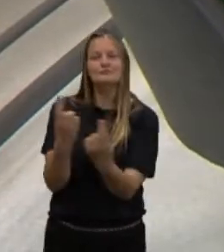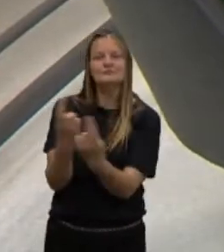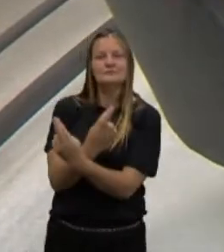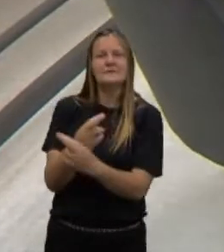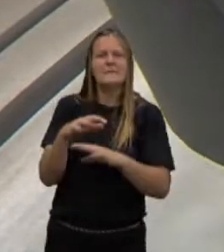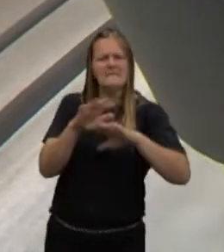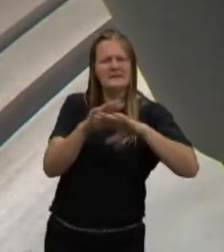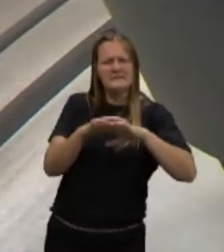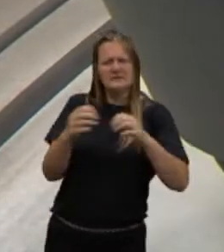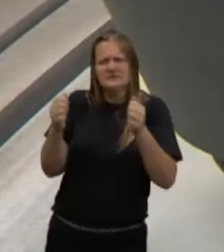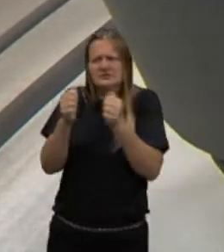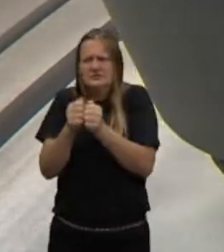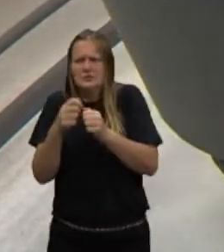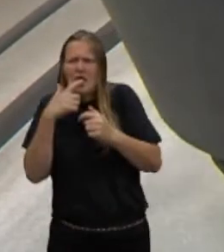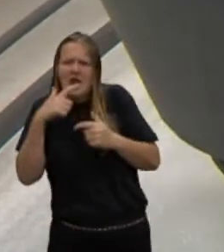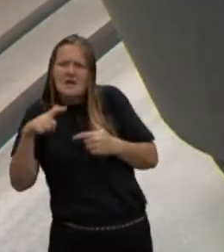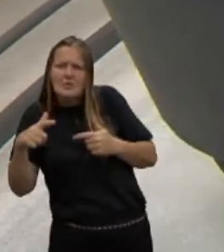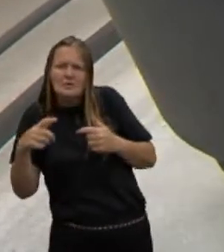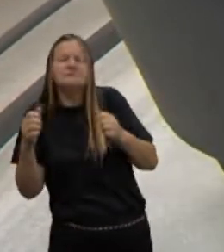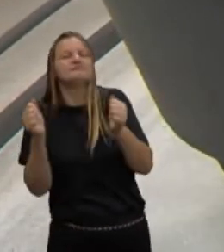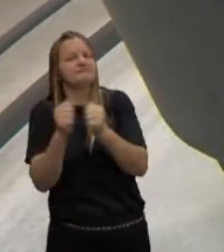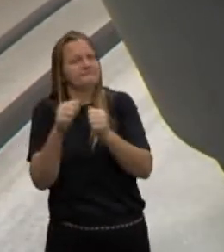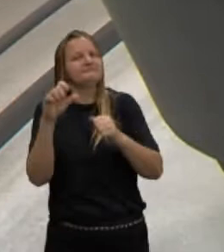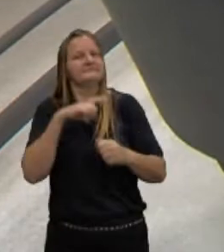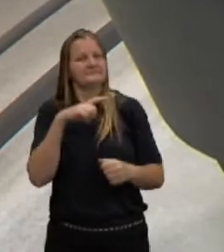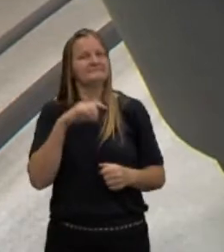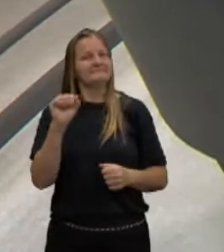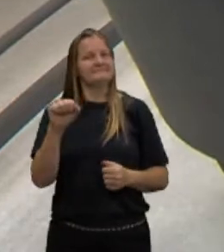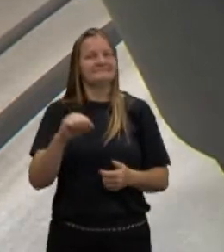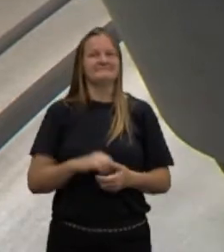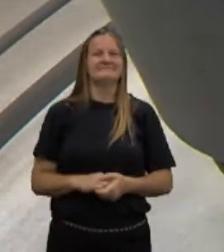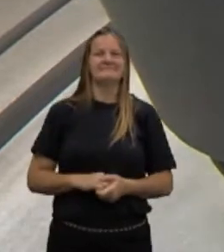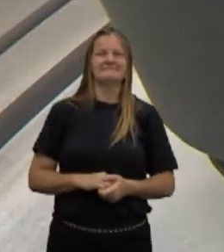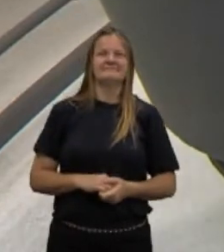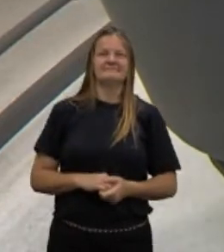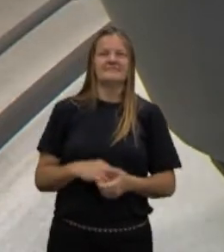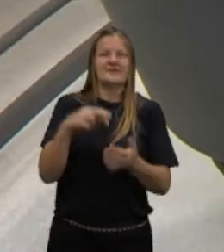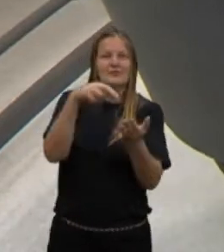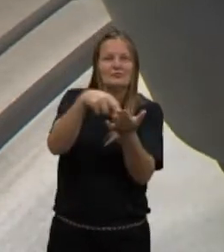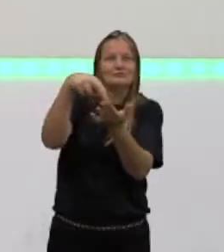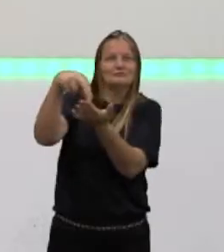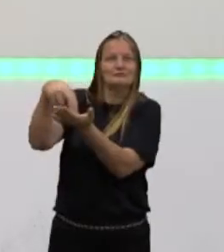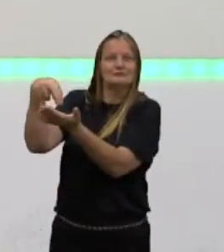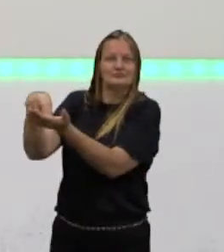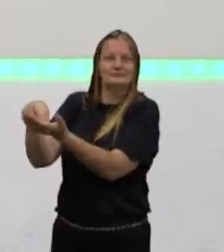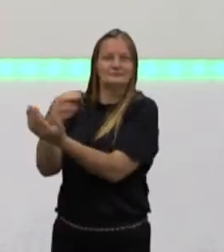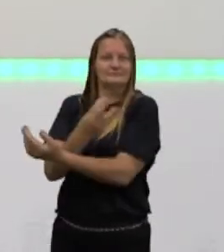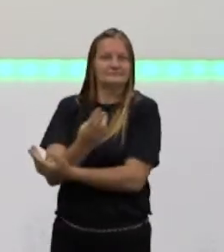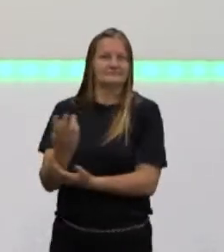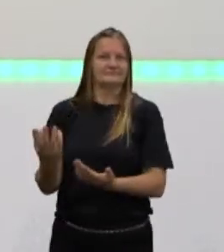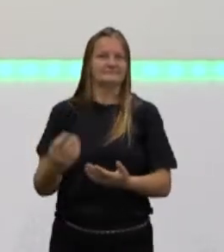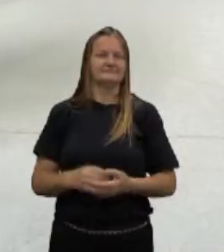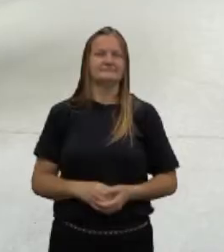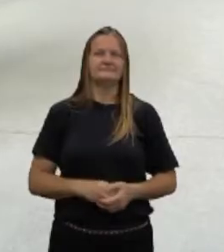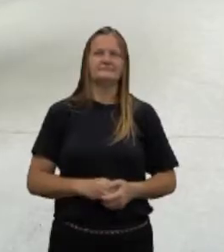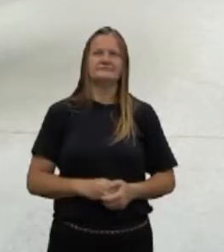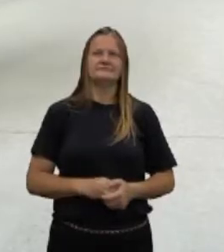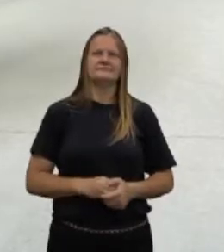princípio, parece tão distante para essas três, né, essas três realidades? Então,